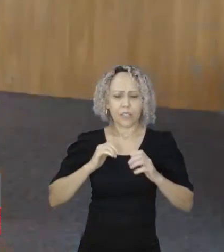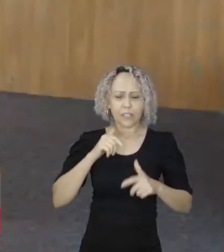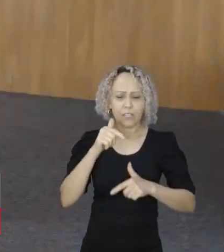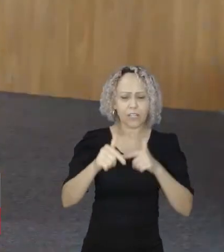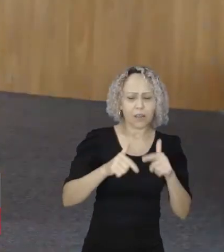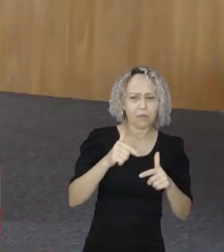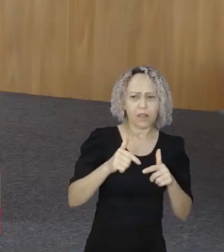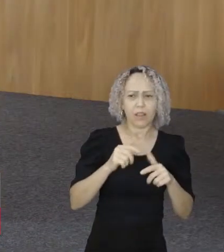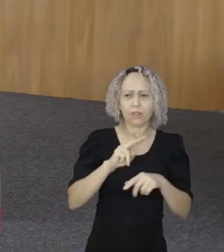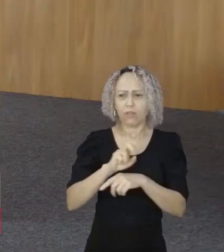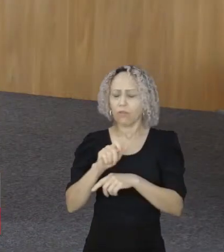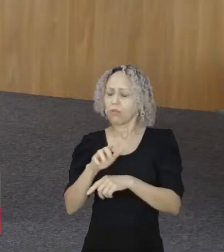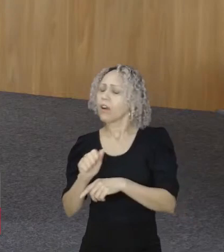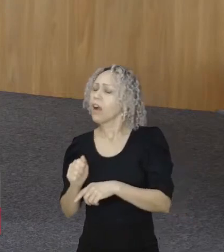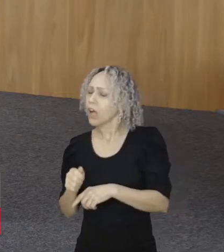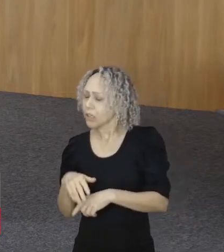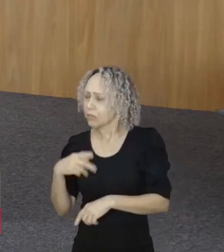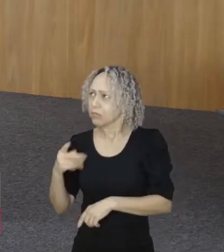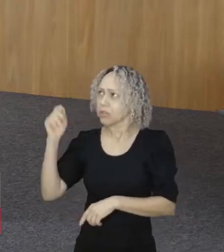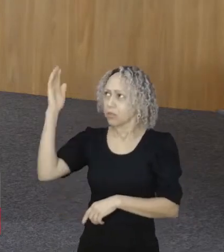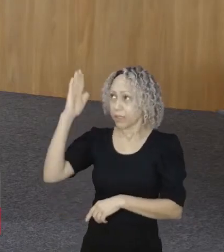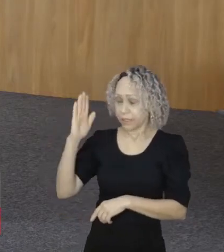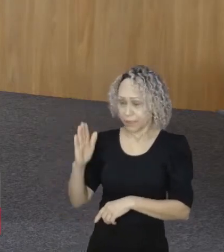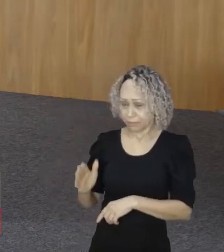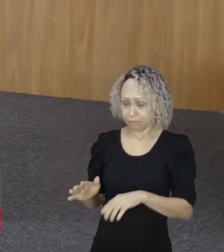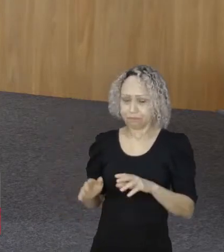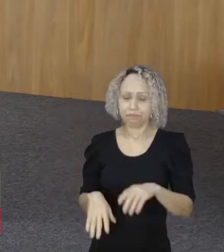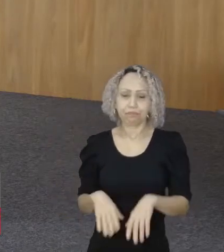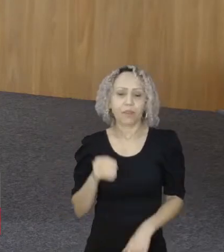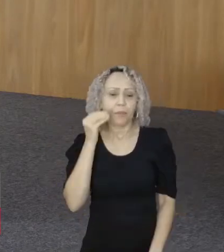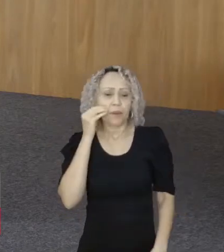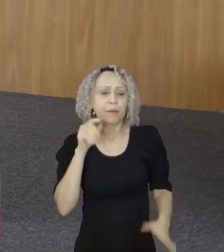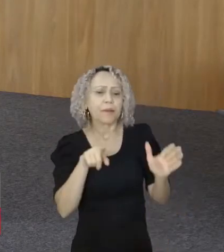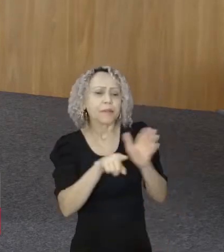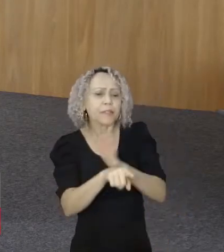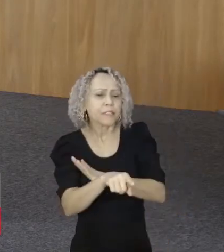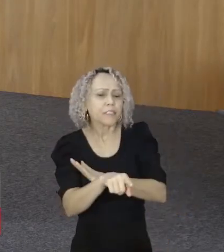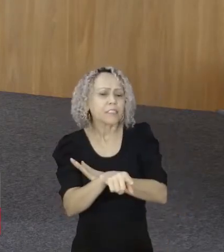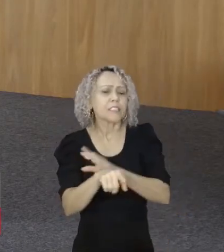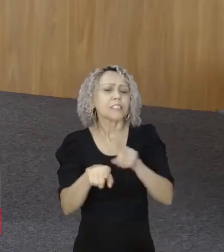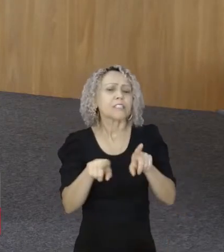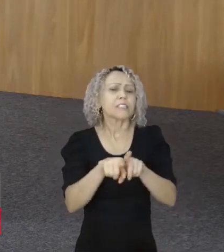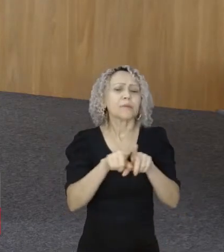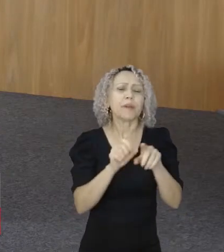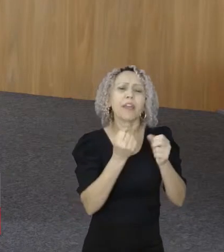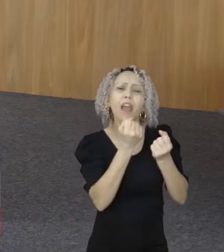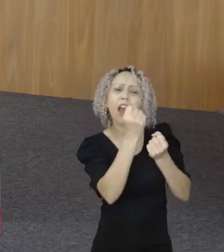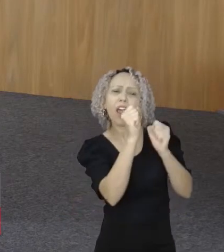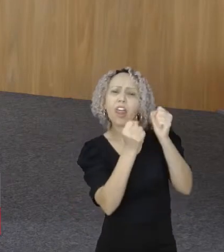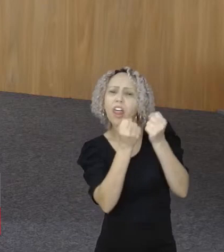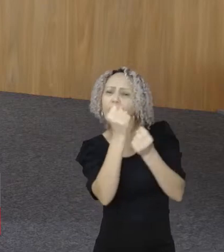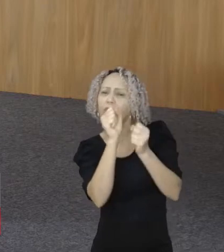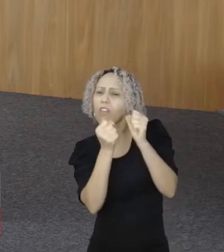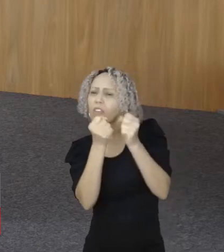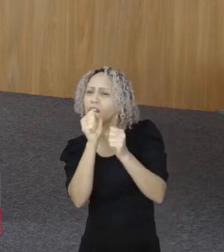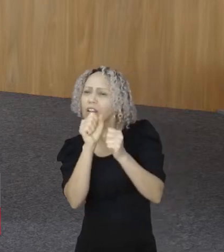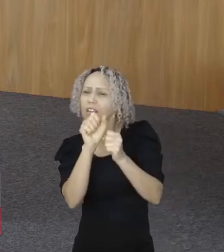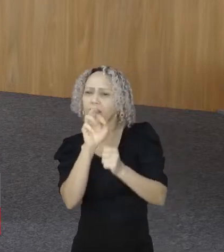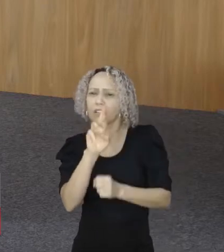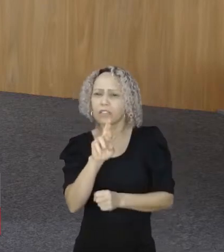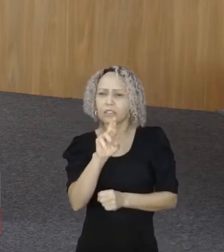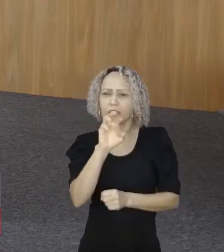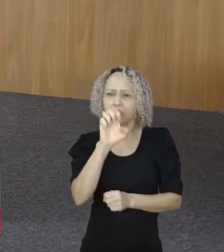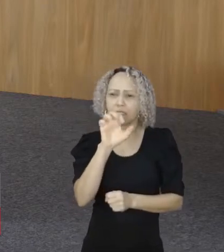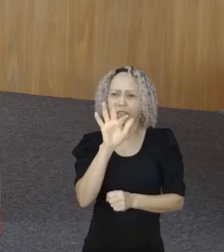Esse plano ele prevê também o aumento, né, de capacidade de processamento das refinarias. A empresa, inclusive,